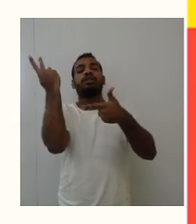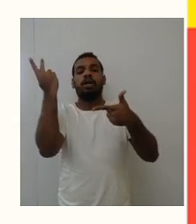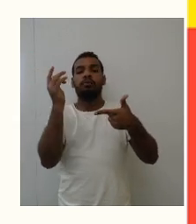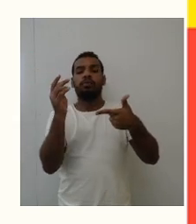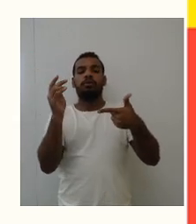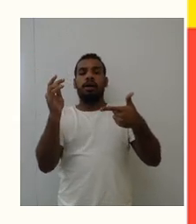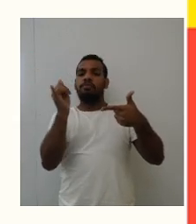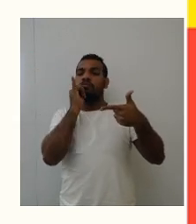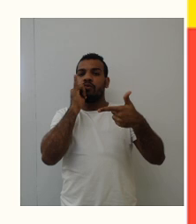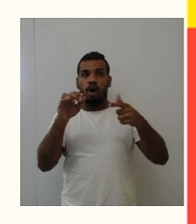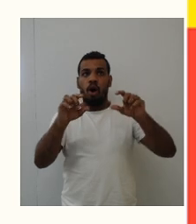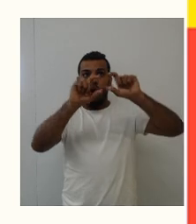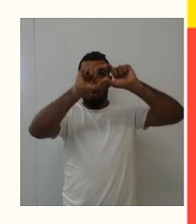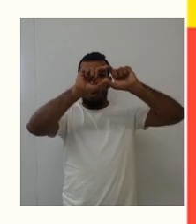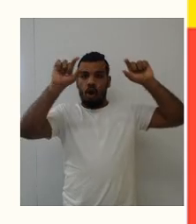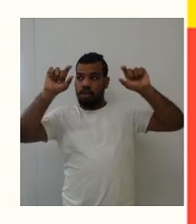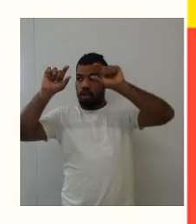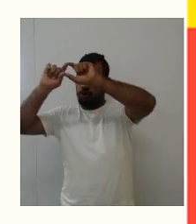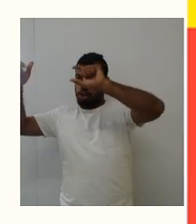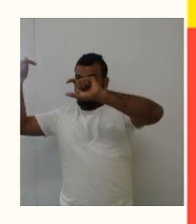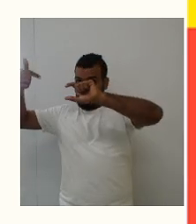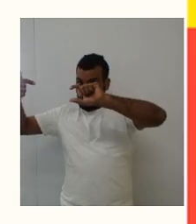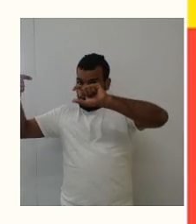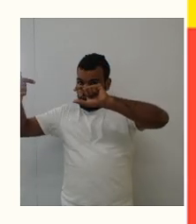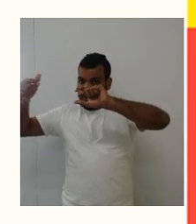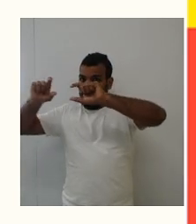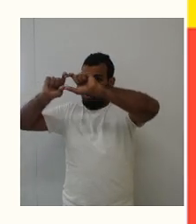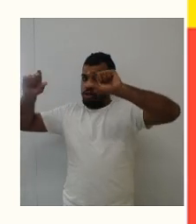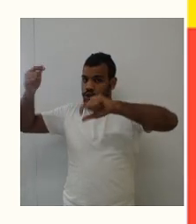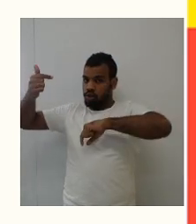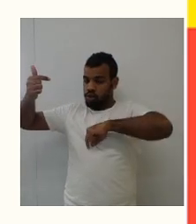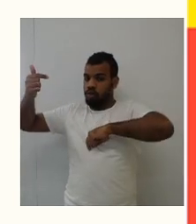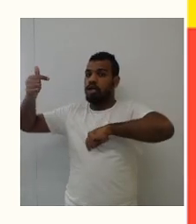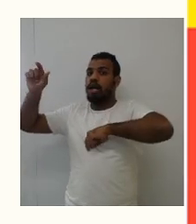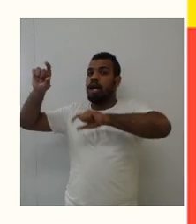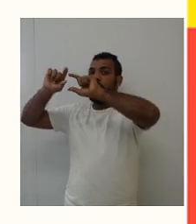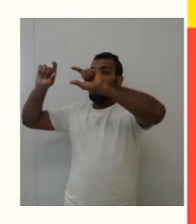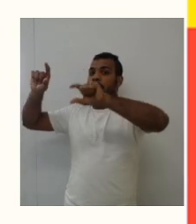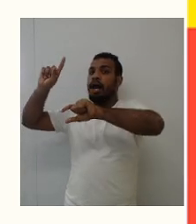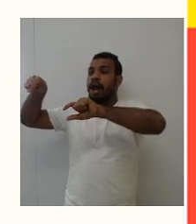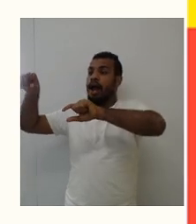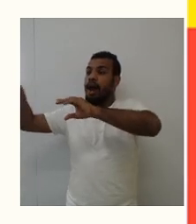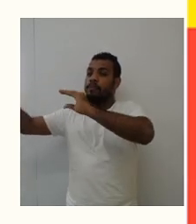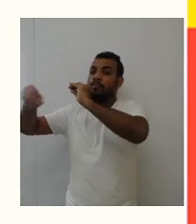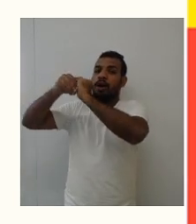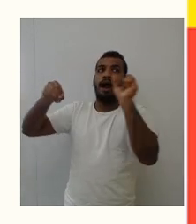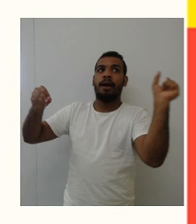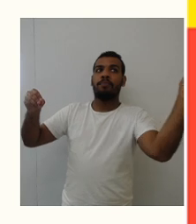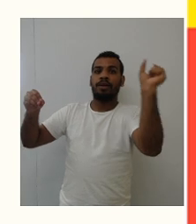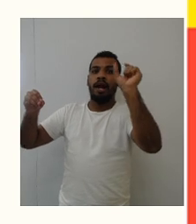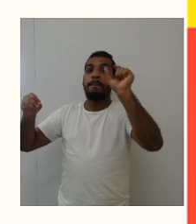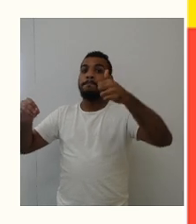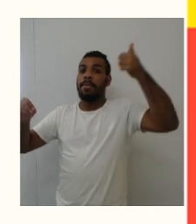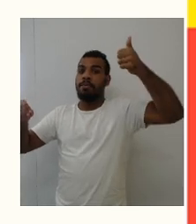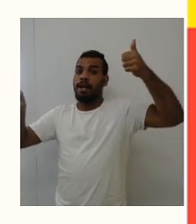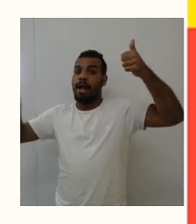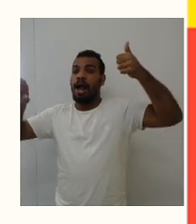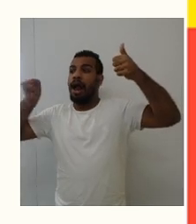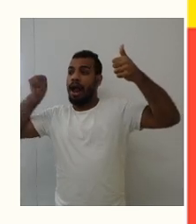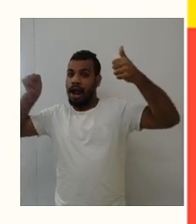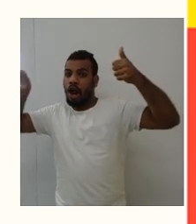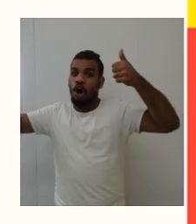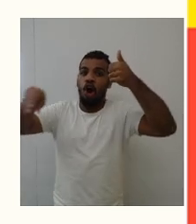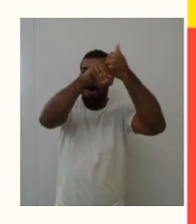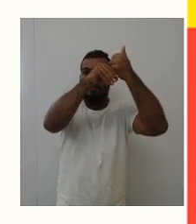A oração subordinada, que é a segunda, ela complementa o sentido da primeira e expressa uma causa em relação